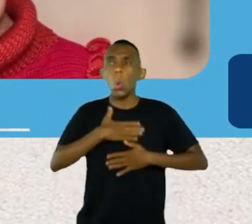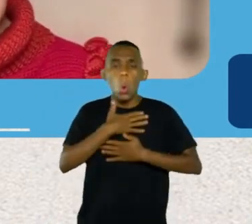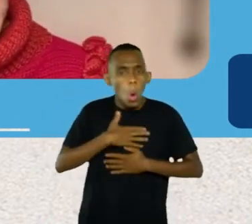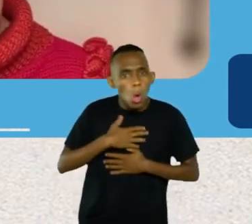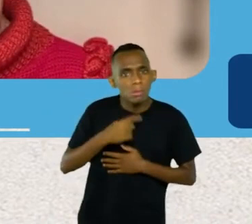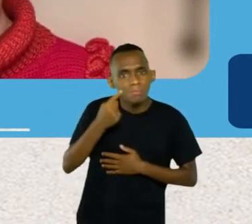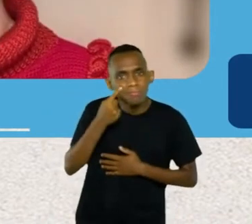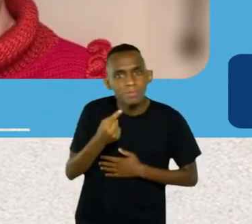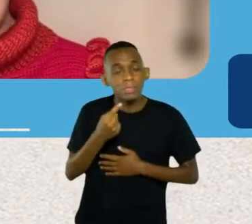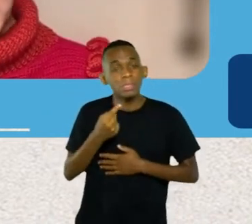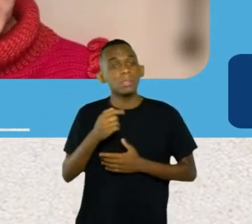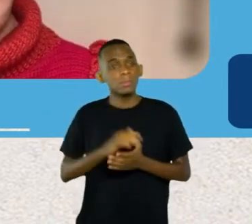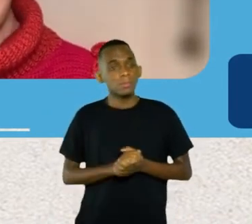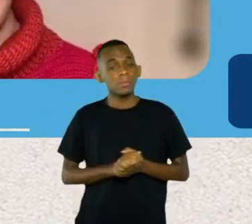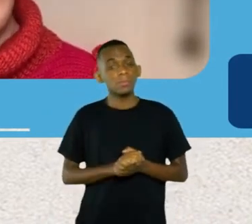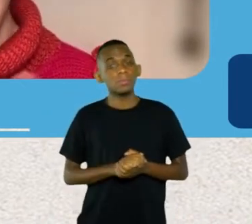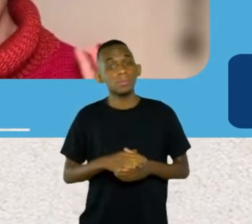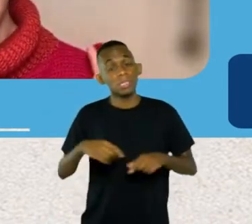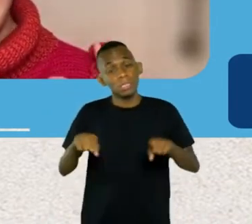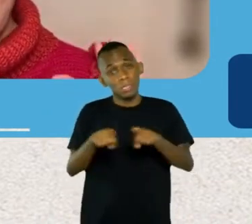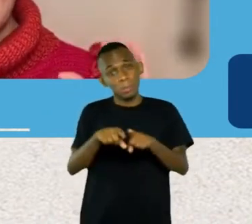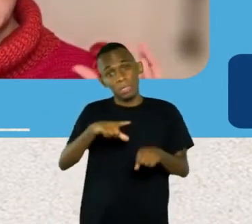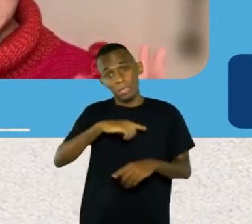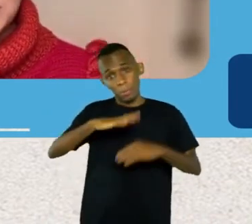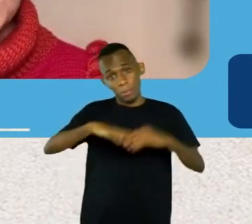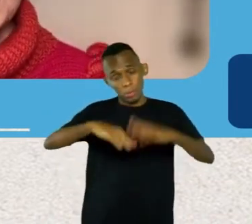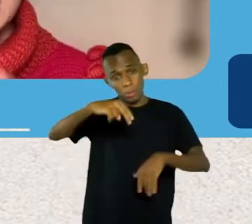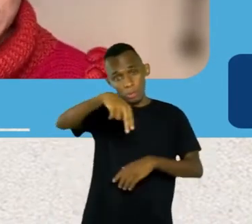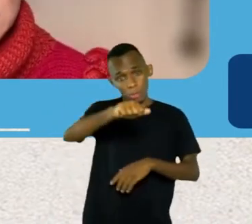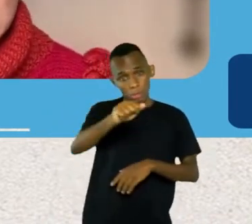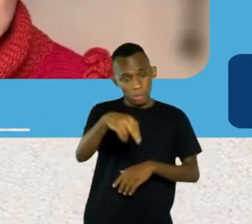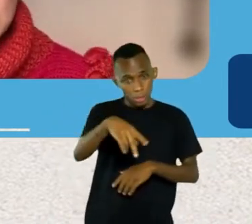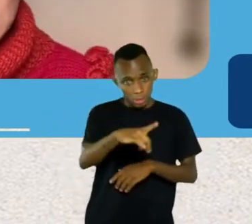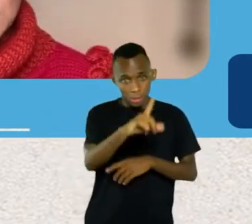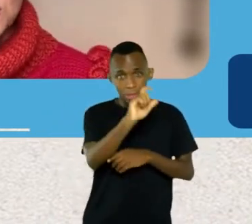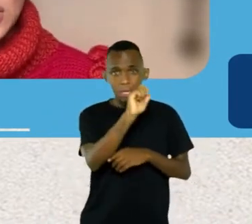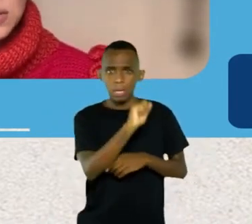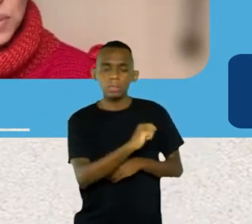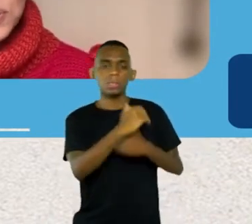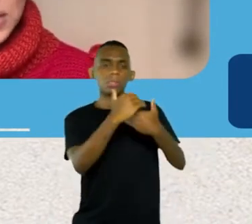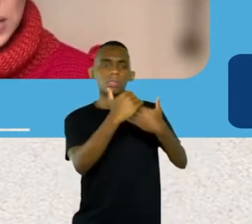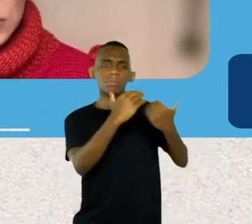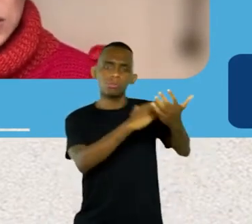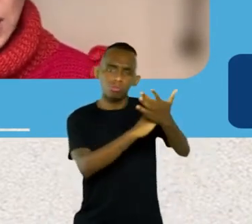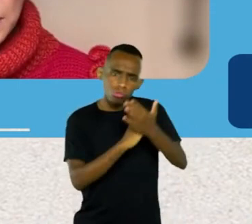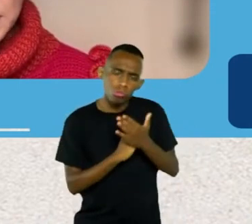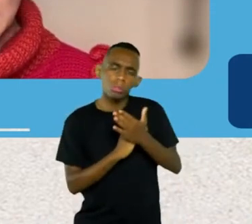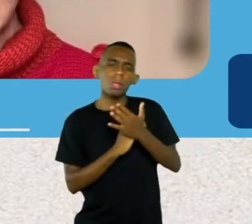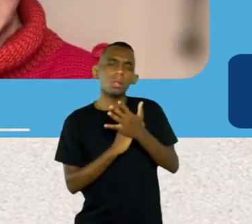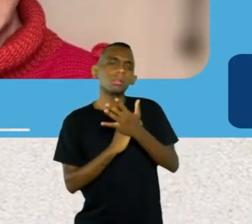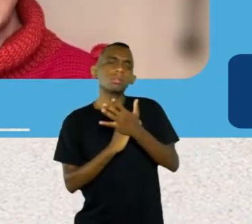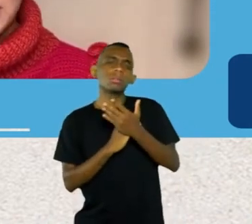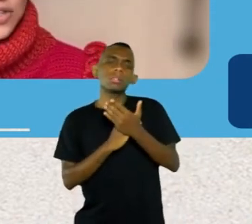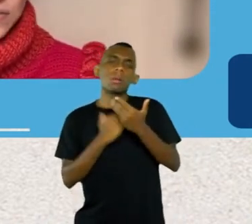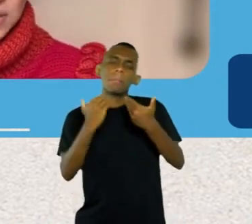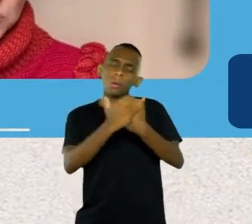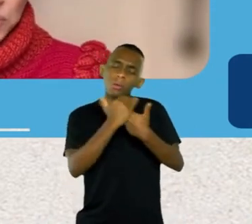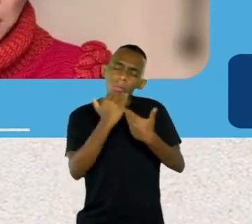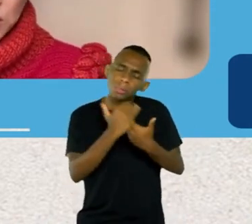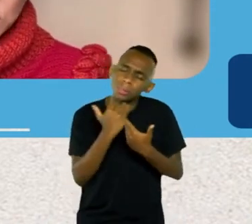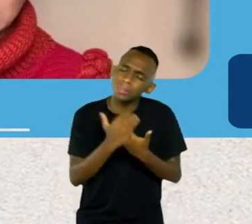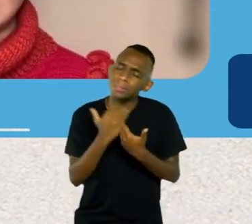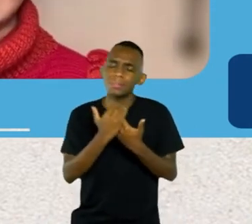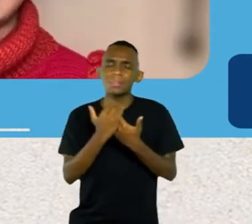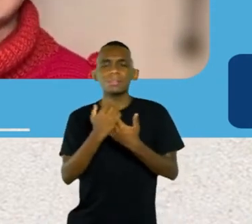tem a Nanda, minha numeróloga, que se tornou uma grande amiga, que é alguém que está me ajudando a fazer essa travessia de um jeito tão bonito, sabe? Ah, eu acho a vida